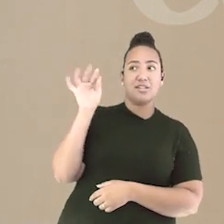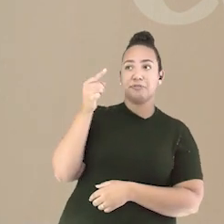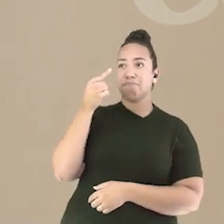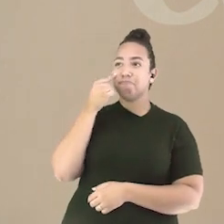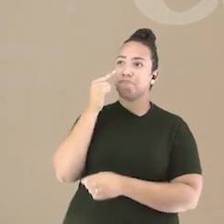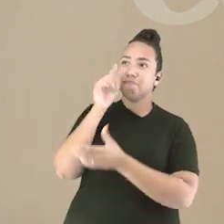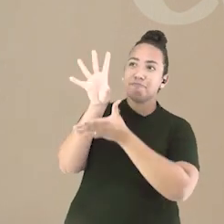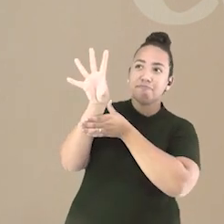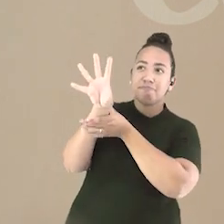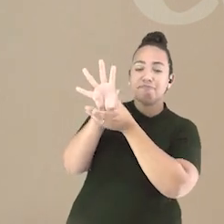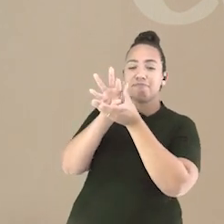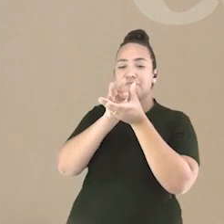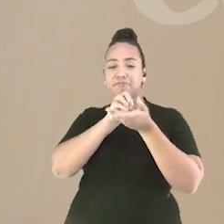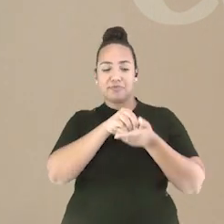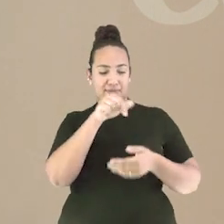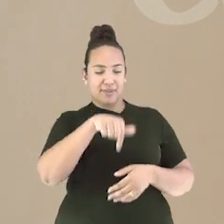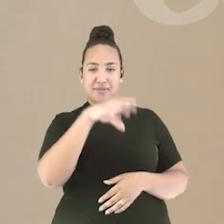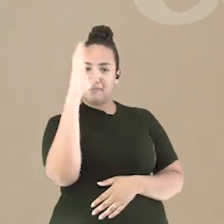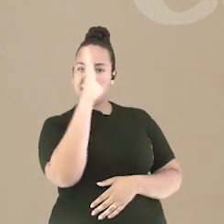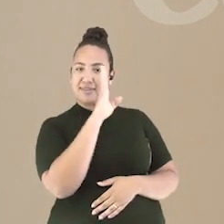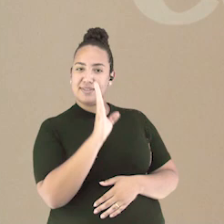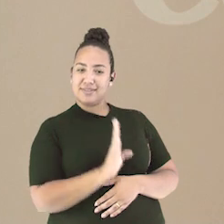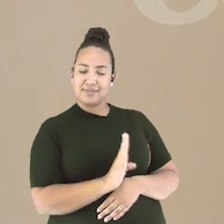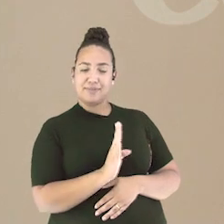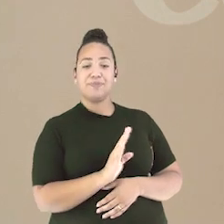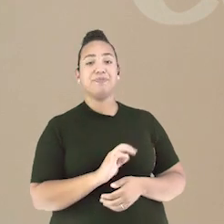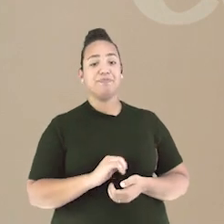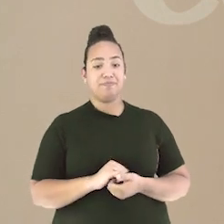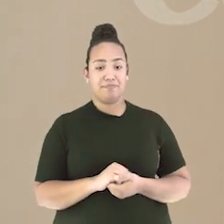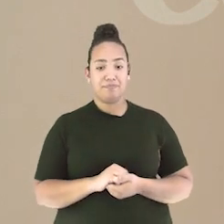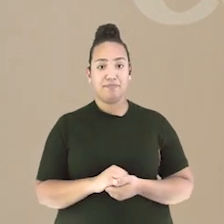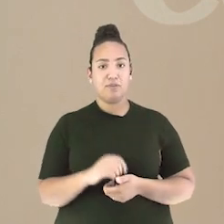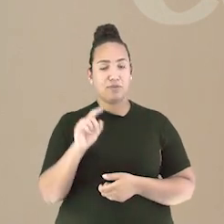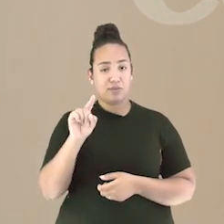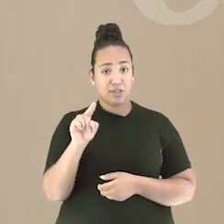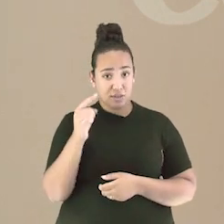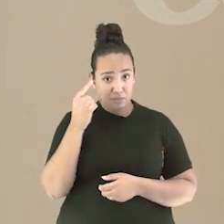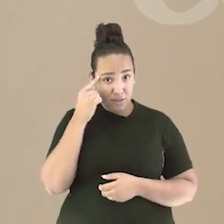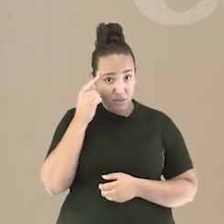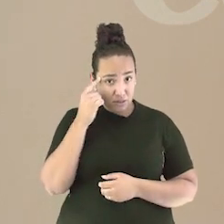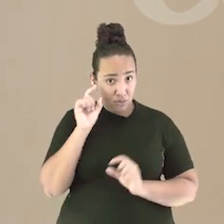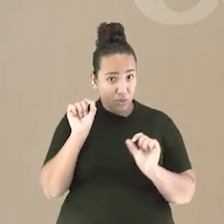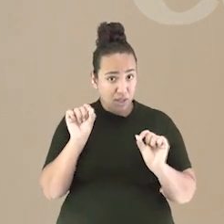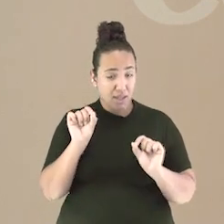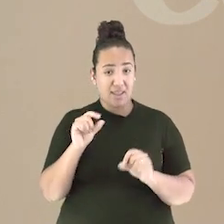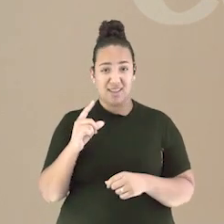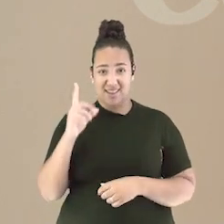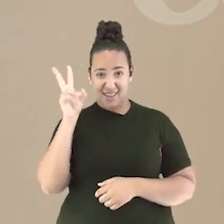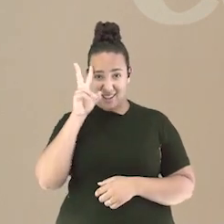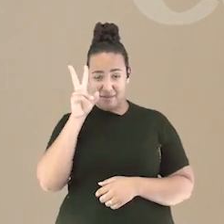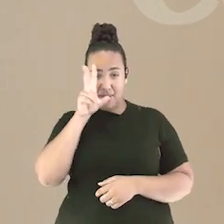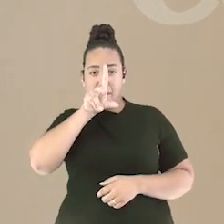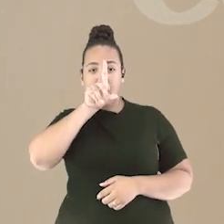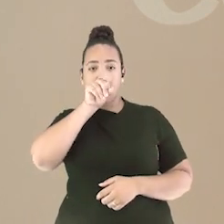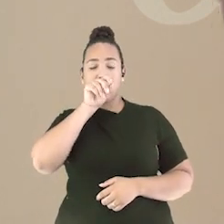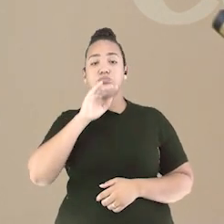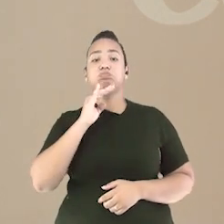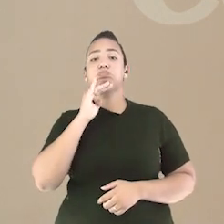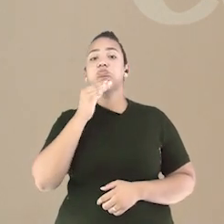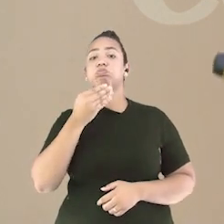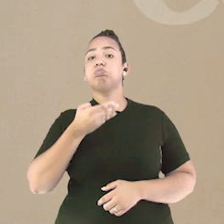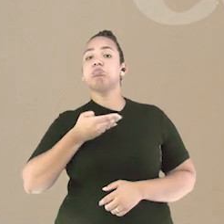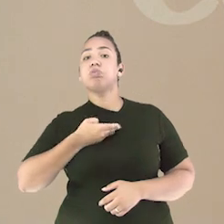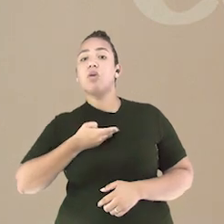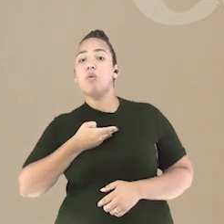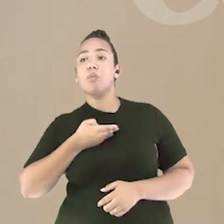modernidade e pegaria bem para o Brasil dar uma repaginada. Vocês acreditam que até pombo eles mandaram trazer?